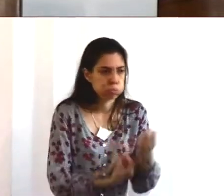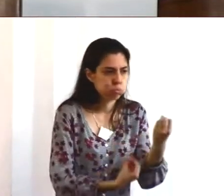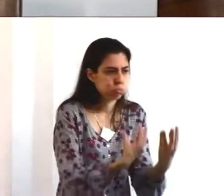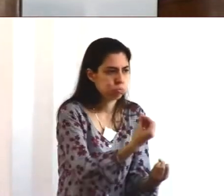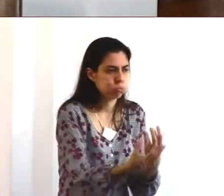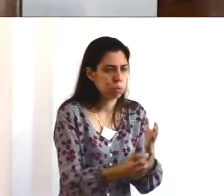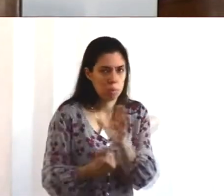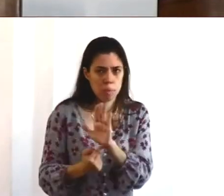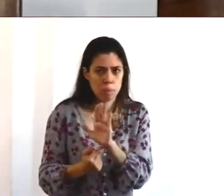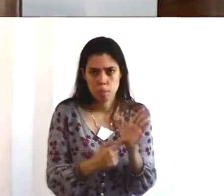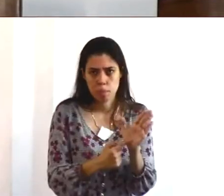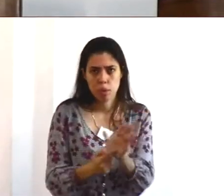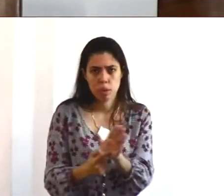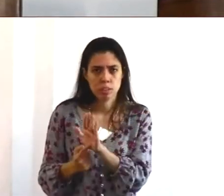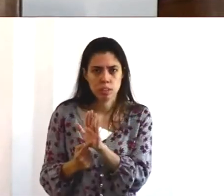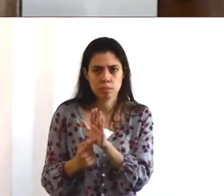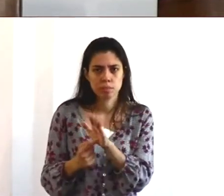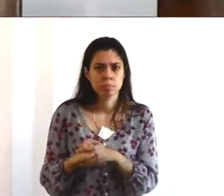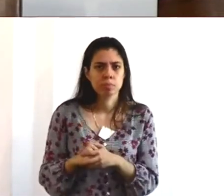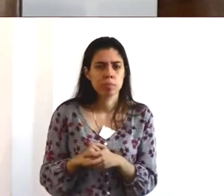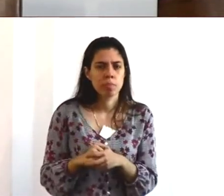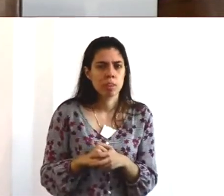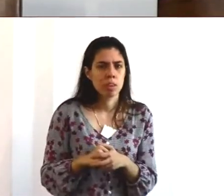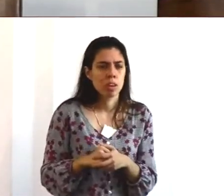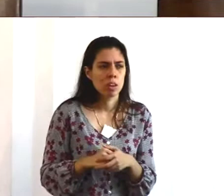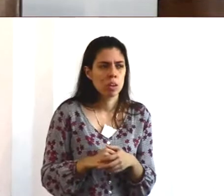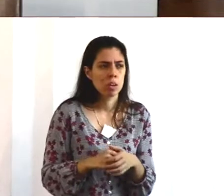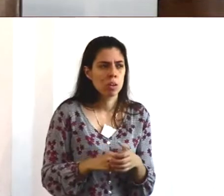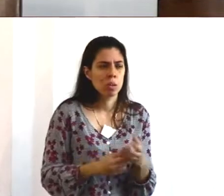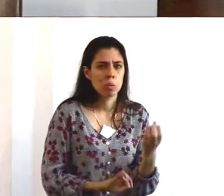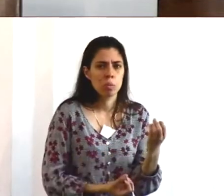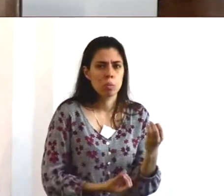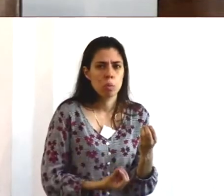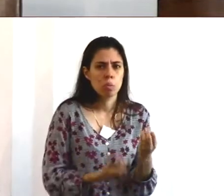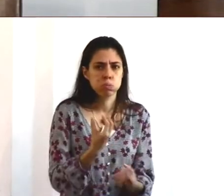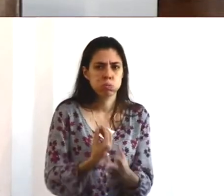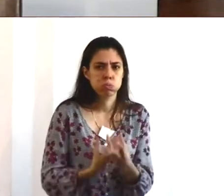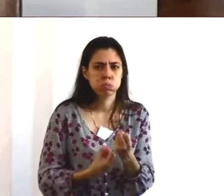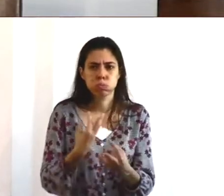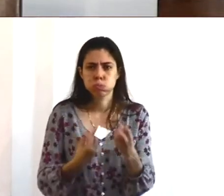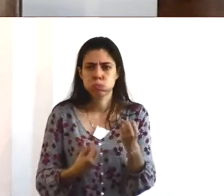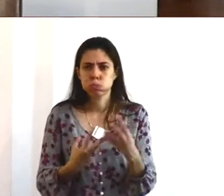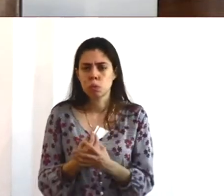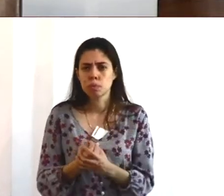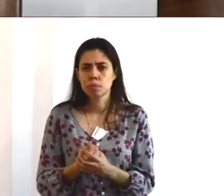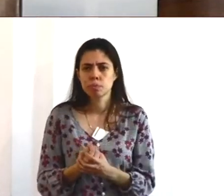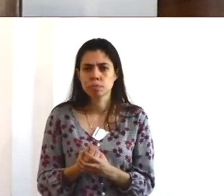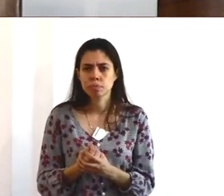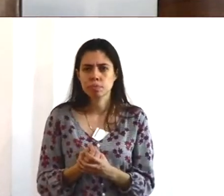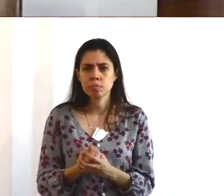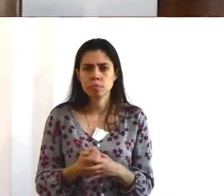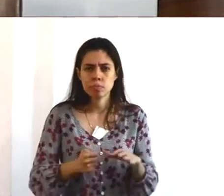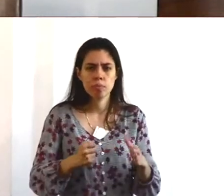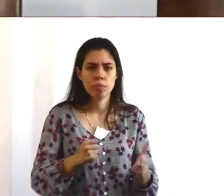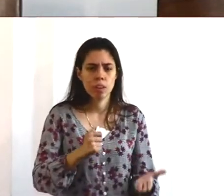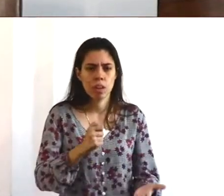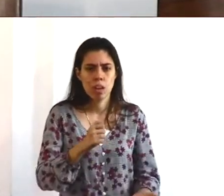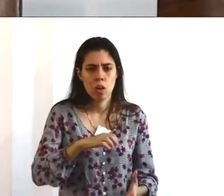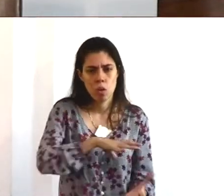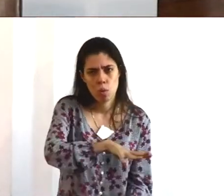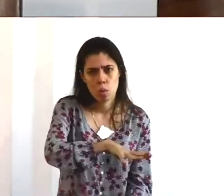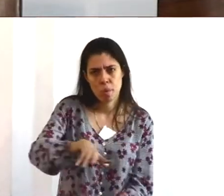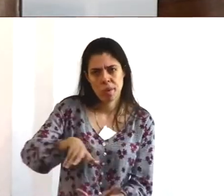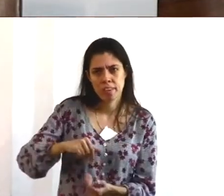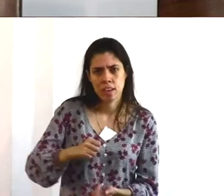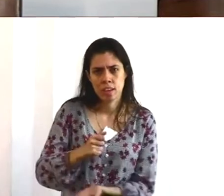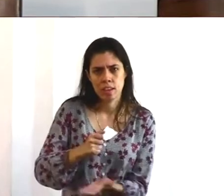Elias inclusive achou que encontraria o Senhor nesses elementos, ou de forma poderosa Deus